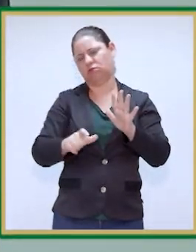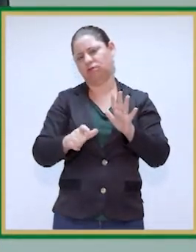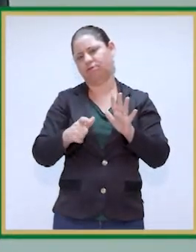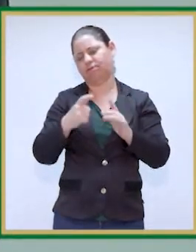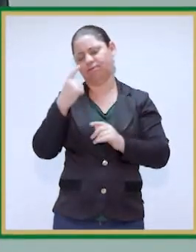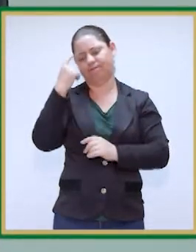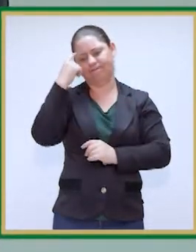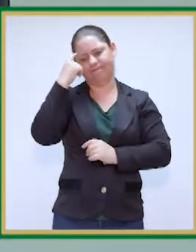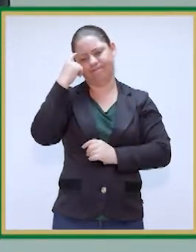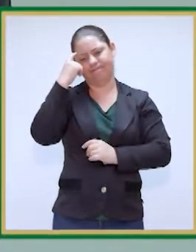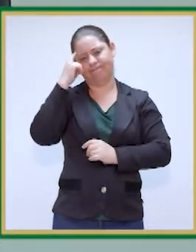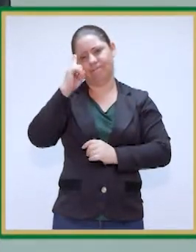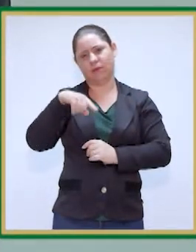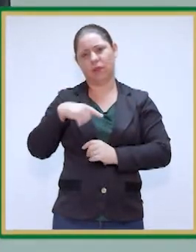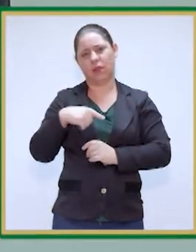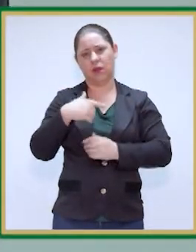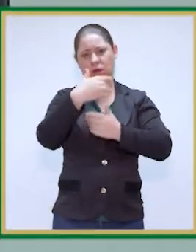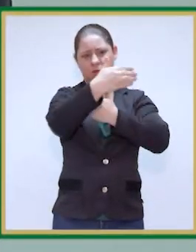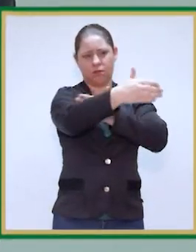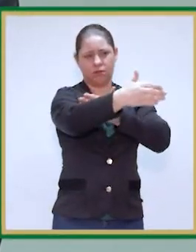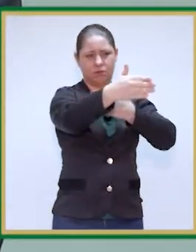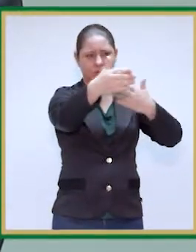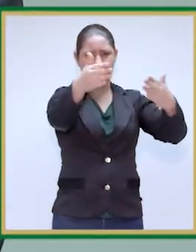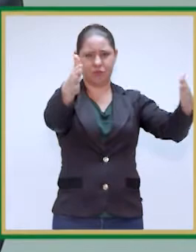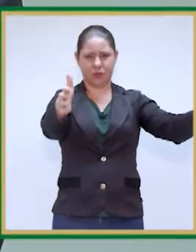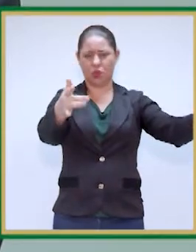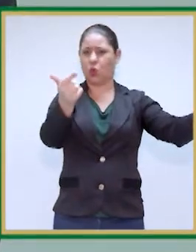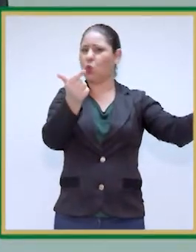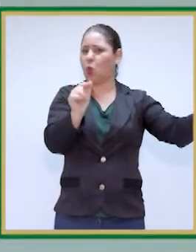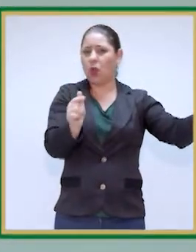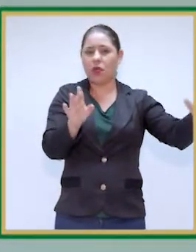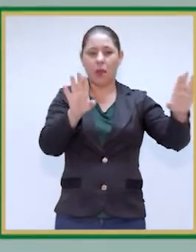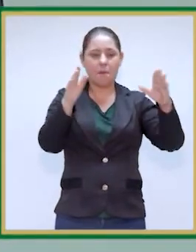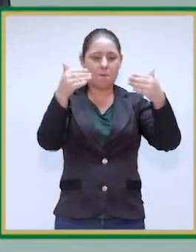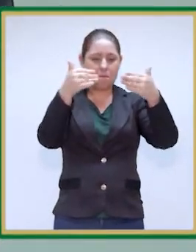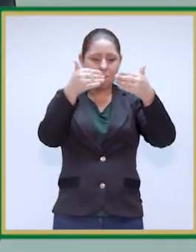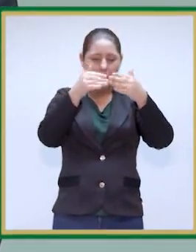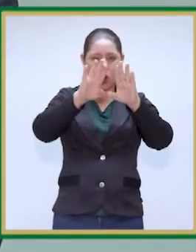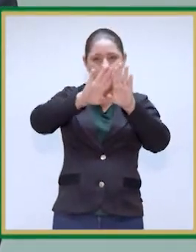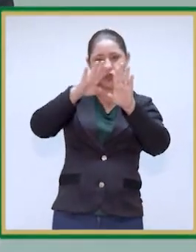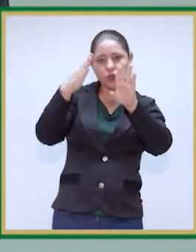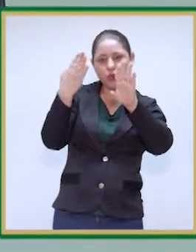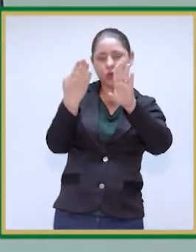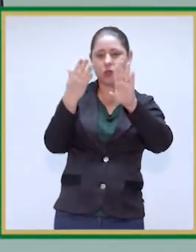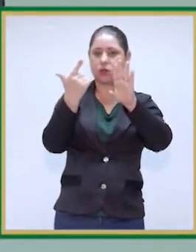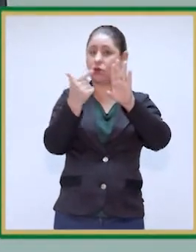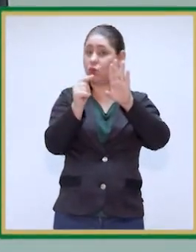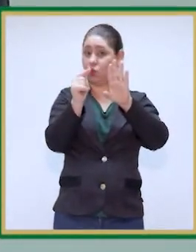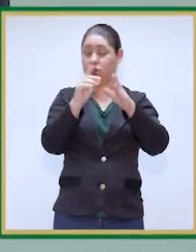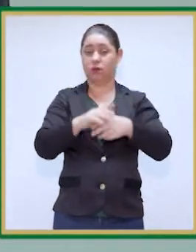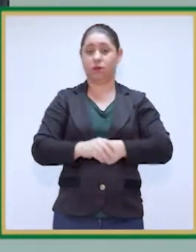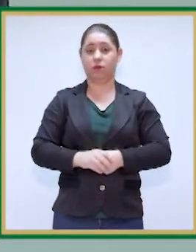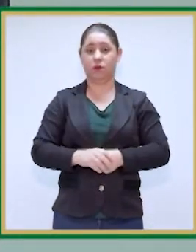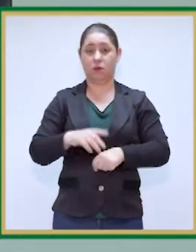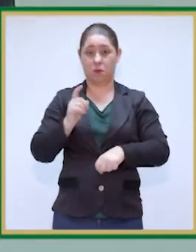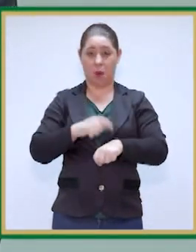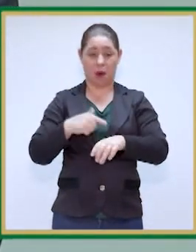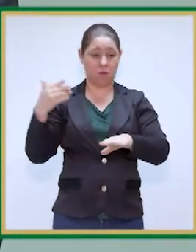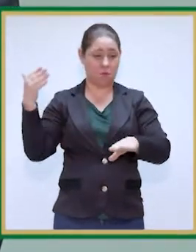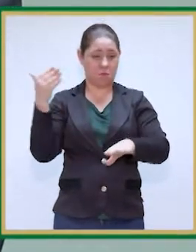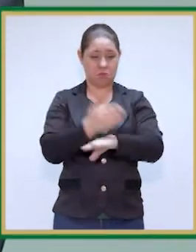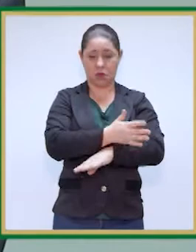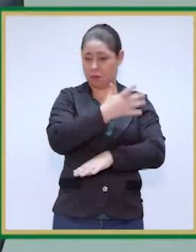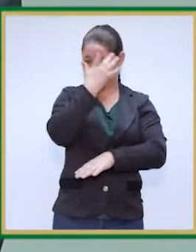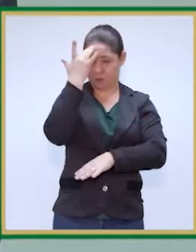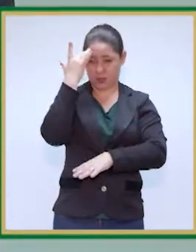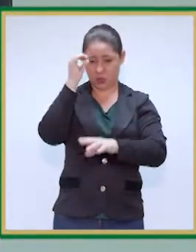pensar. A cela no banheiro não tem porta, fechadinha e tudo mais. E a partir do